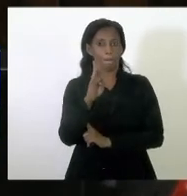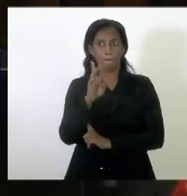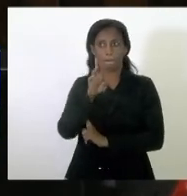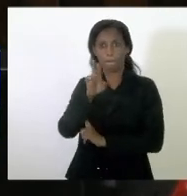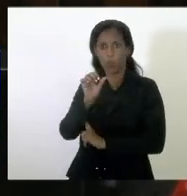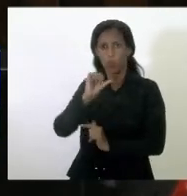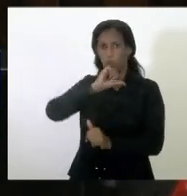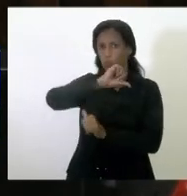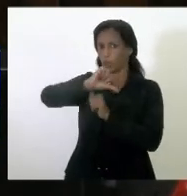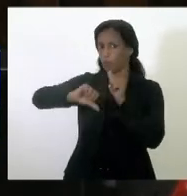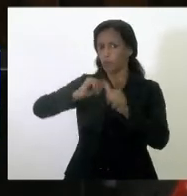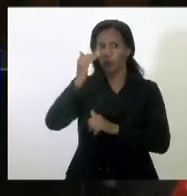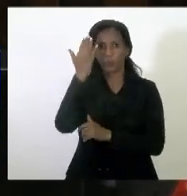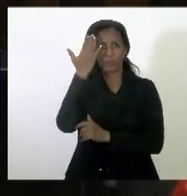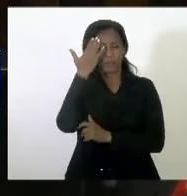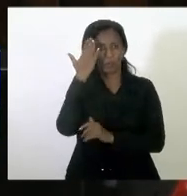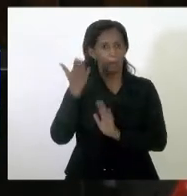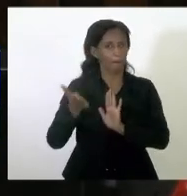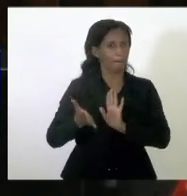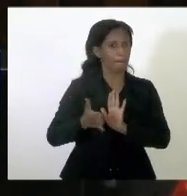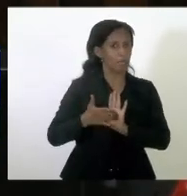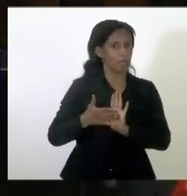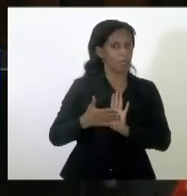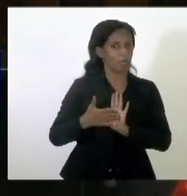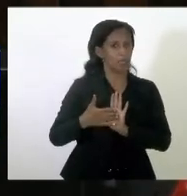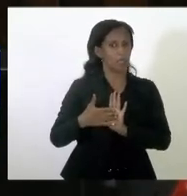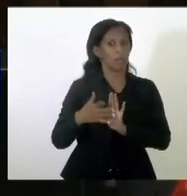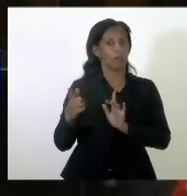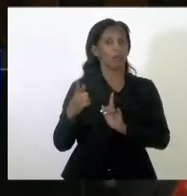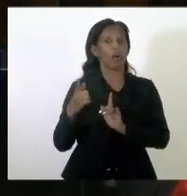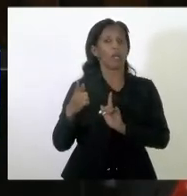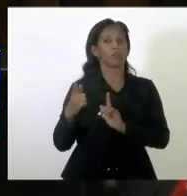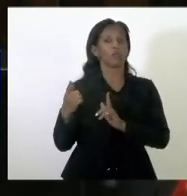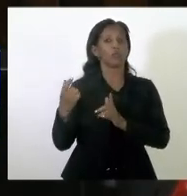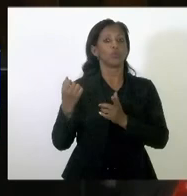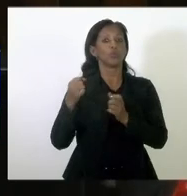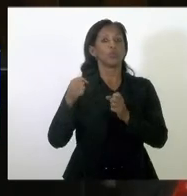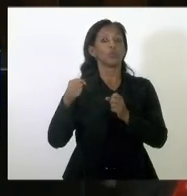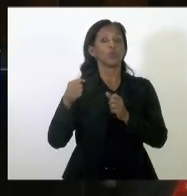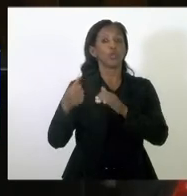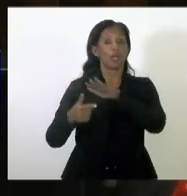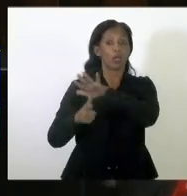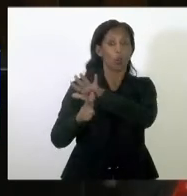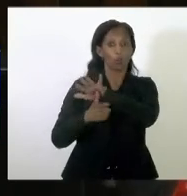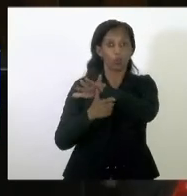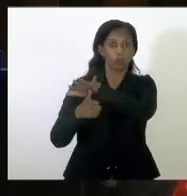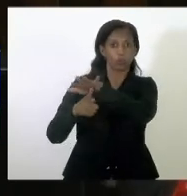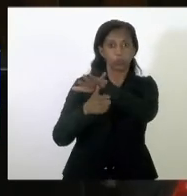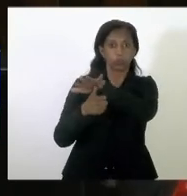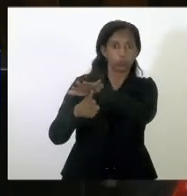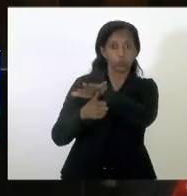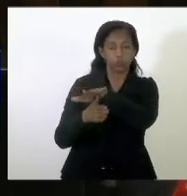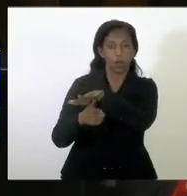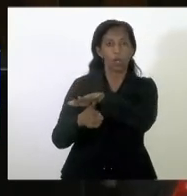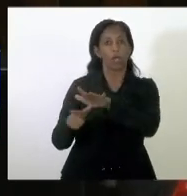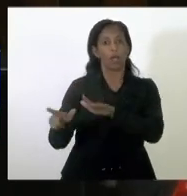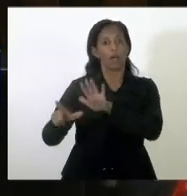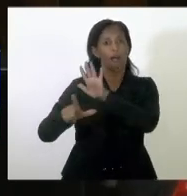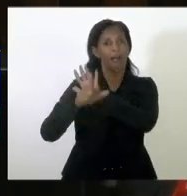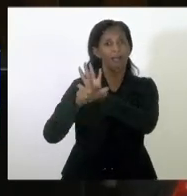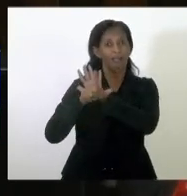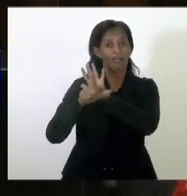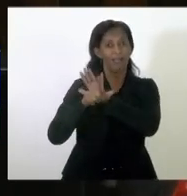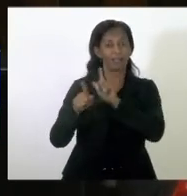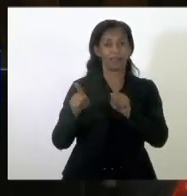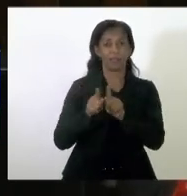entendimento do seu parecer, no caso específico do concurso dos pilotos de helicóptero, entendendo que a lei aprovada, de fato, suspende